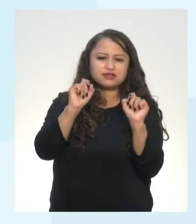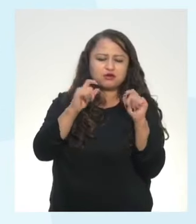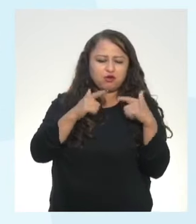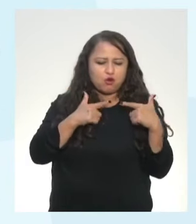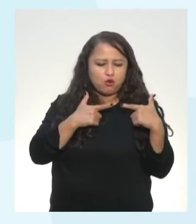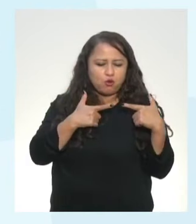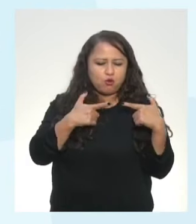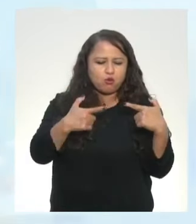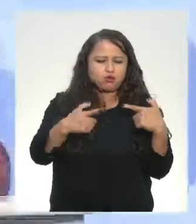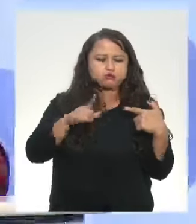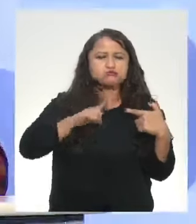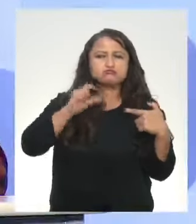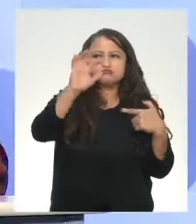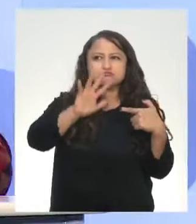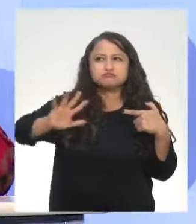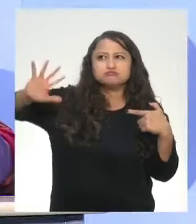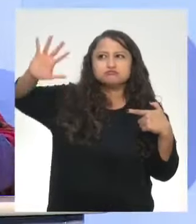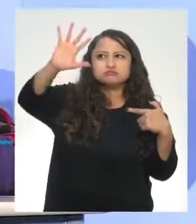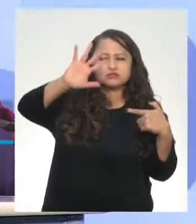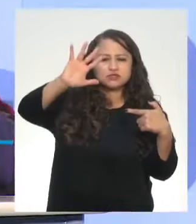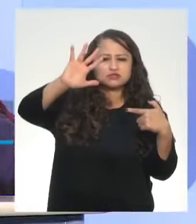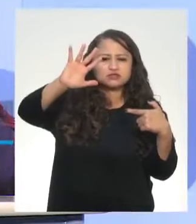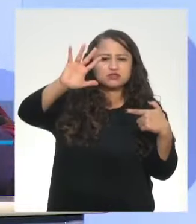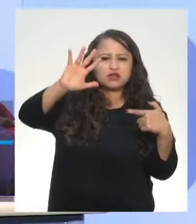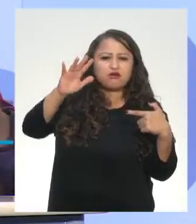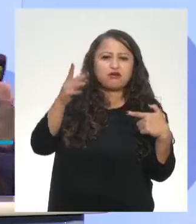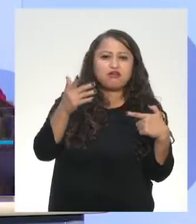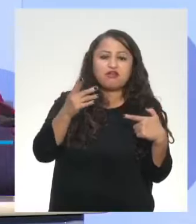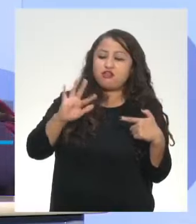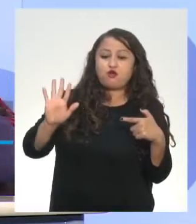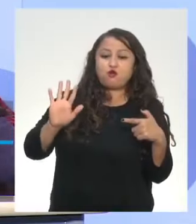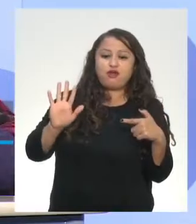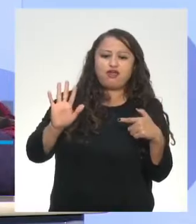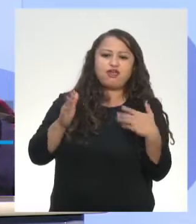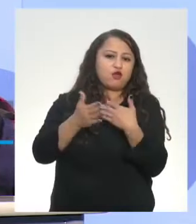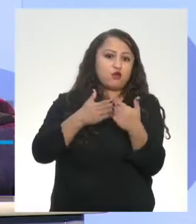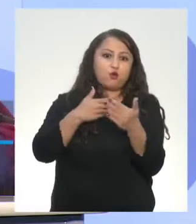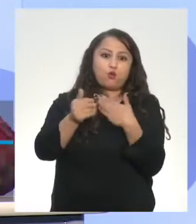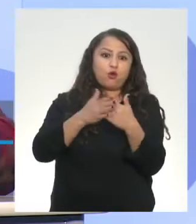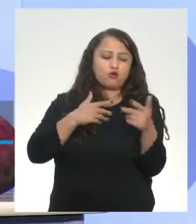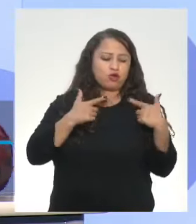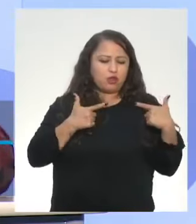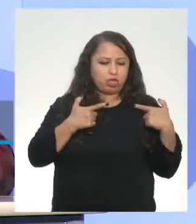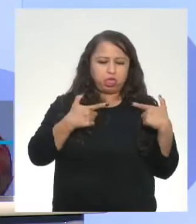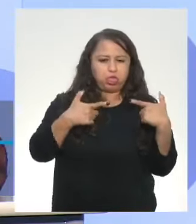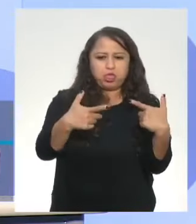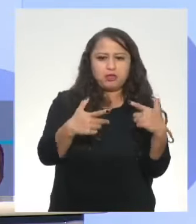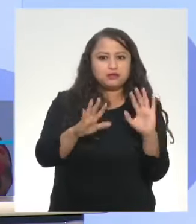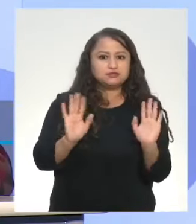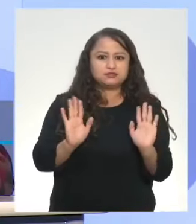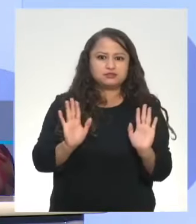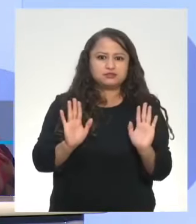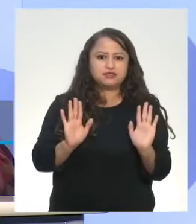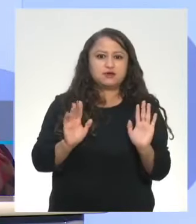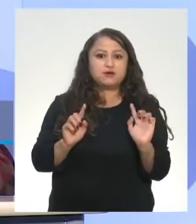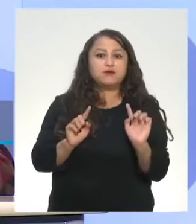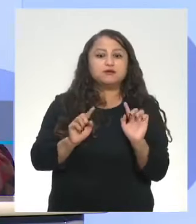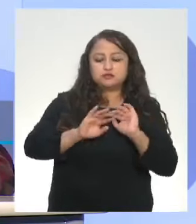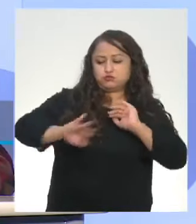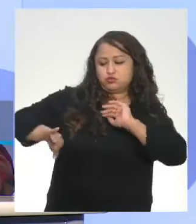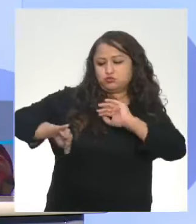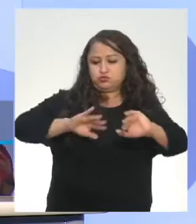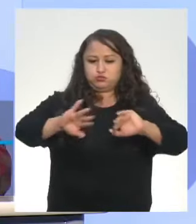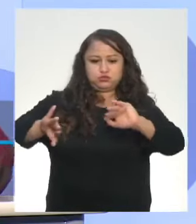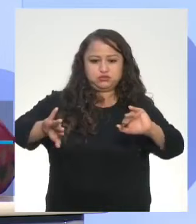exército nacional, não vai ser aquela coisa que eu vou contratando um bando de guerreiros aqui e vou fazendo uma guerra e depois dispersa todo